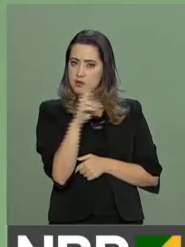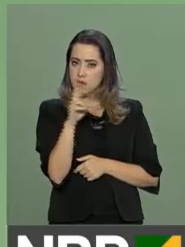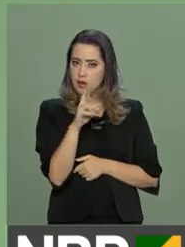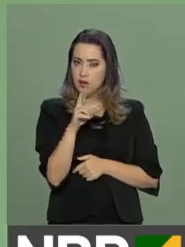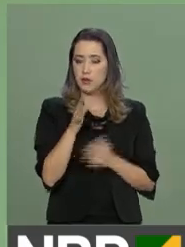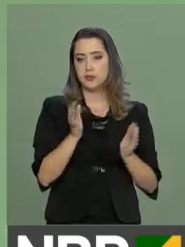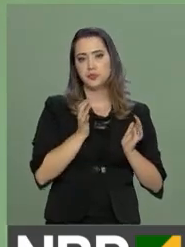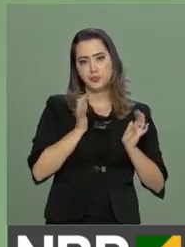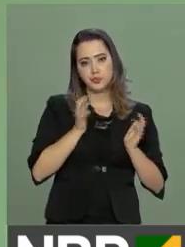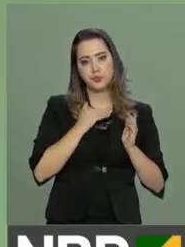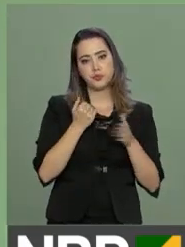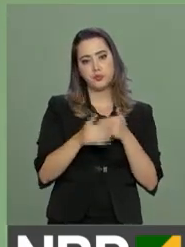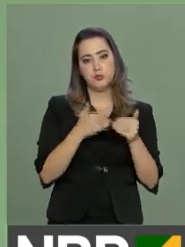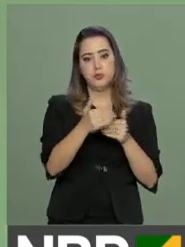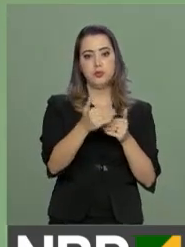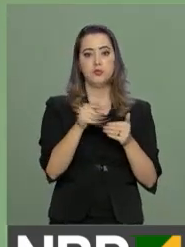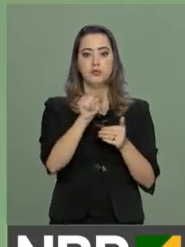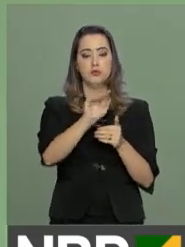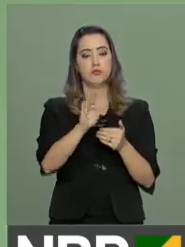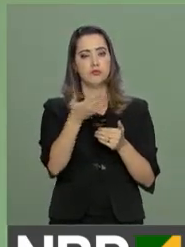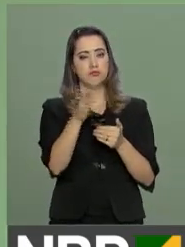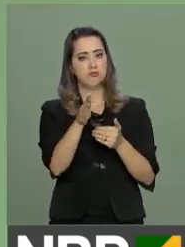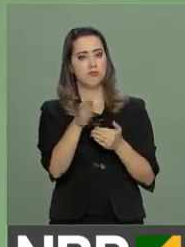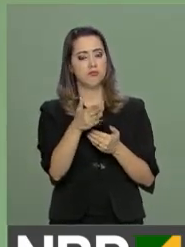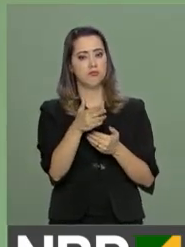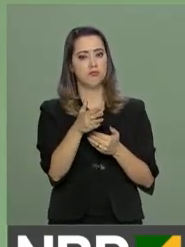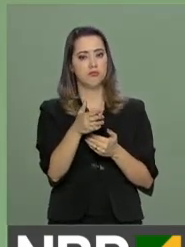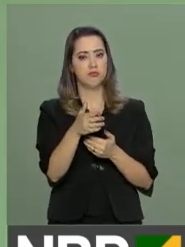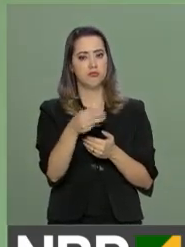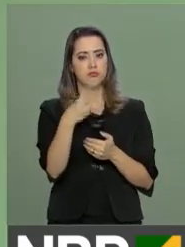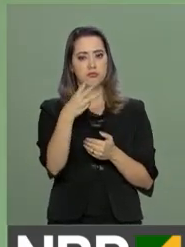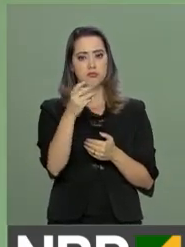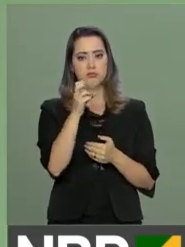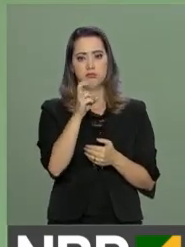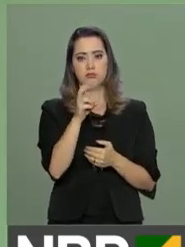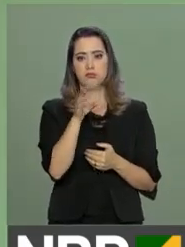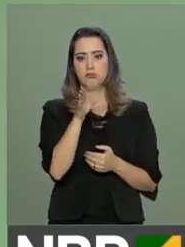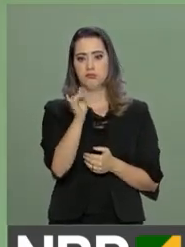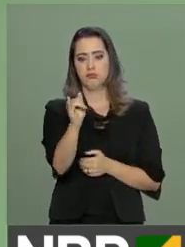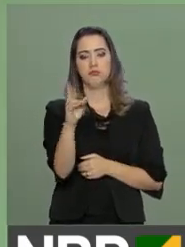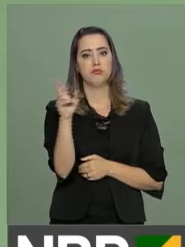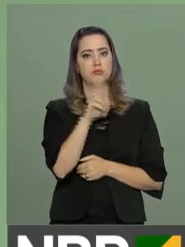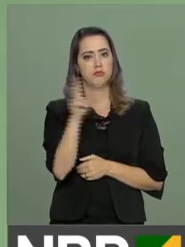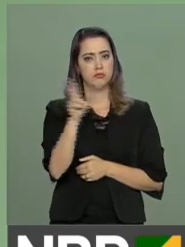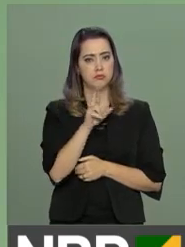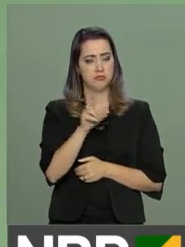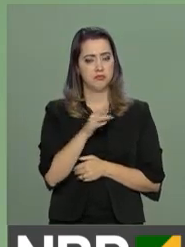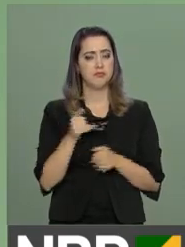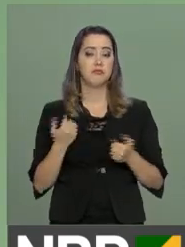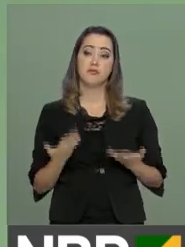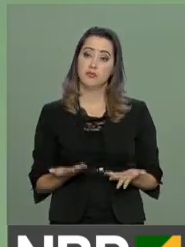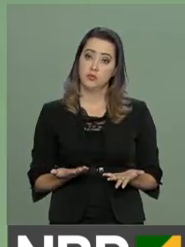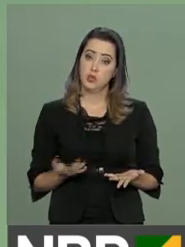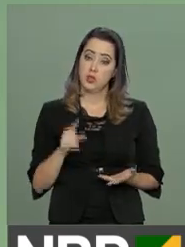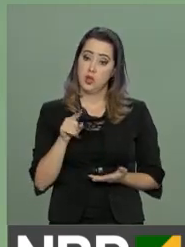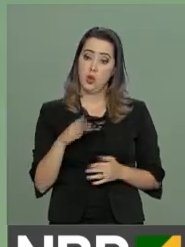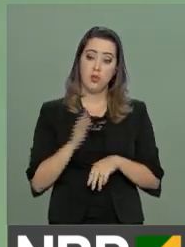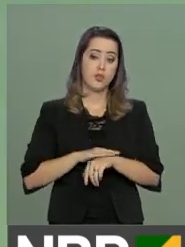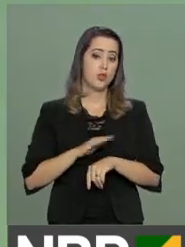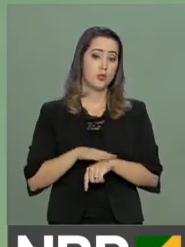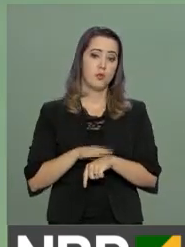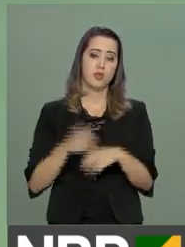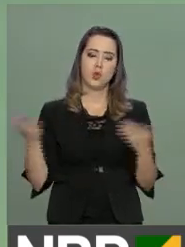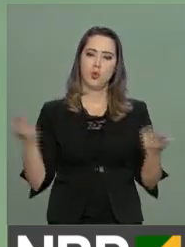patrimônio, em consequência deste valor, valia 35 bilhões de reais. Pois muito bem, neste